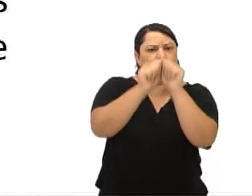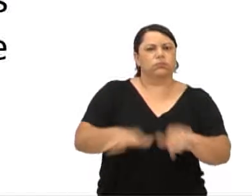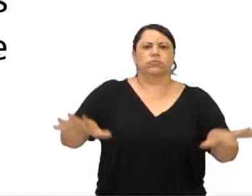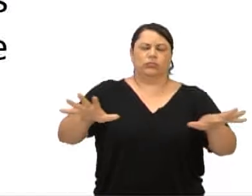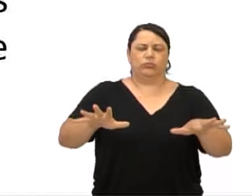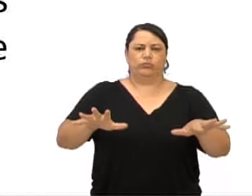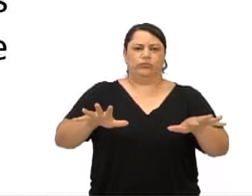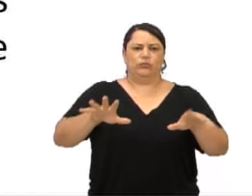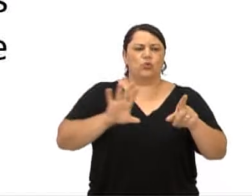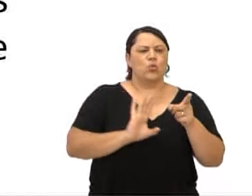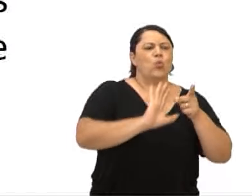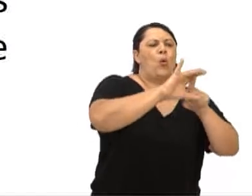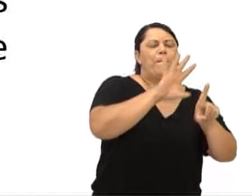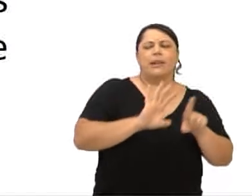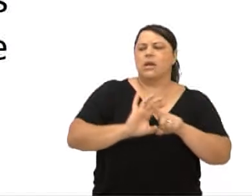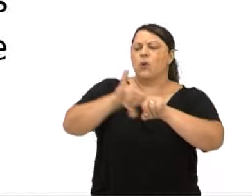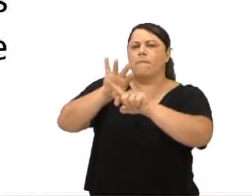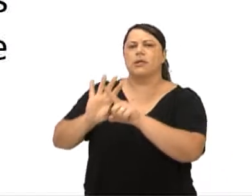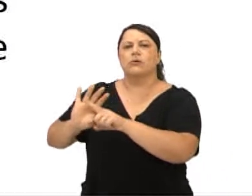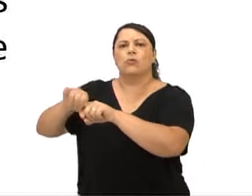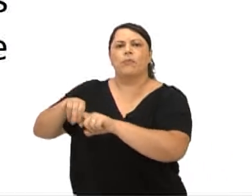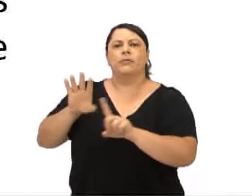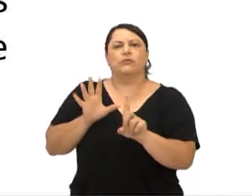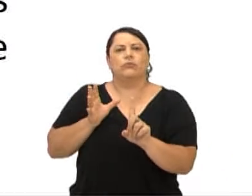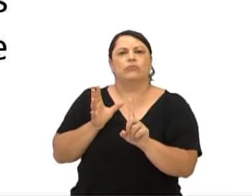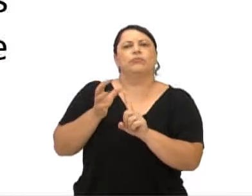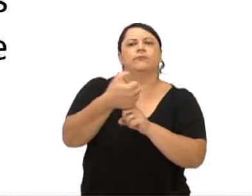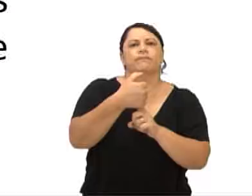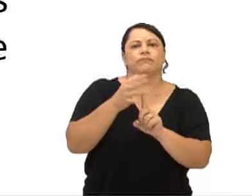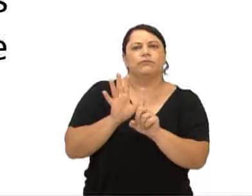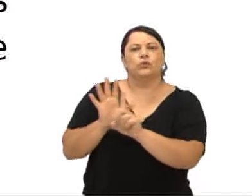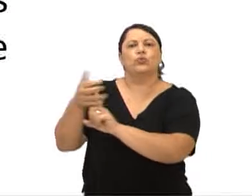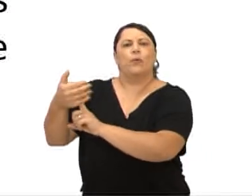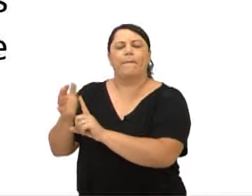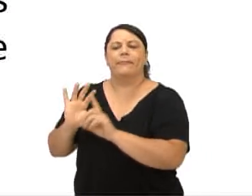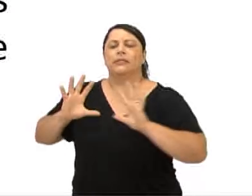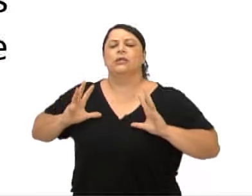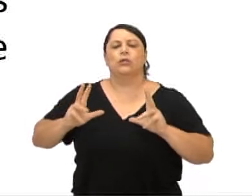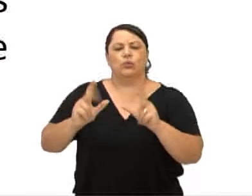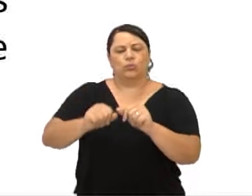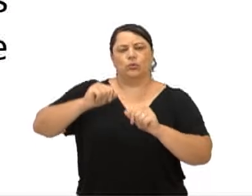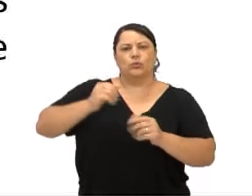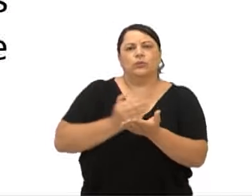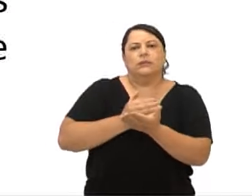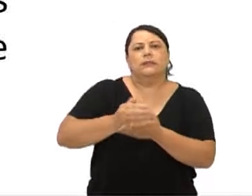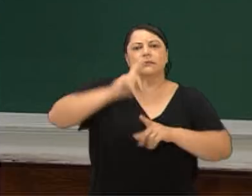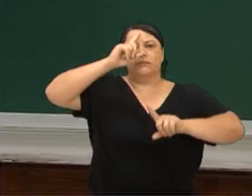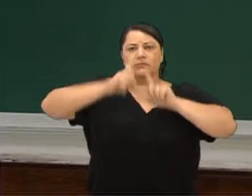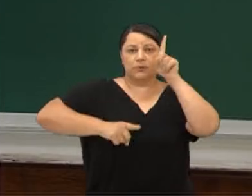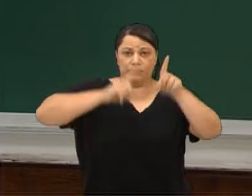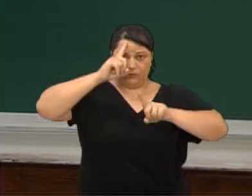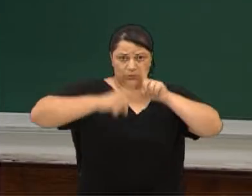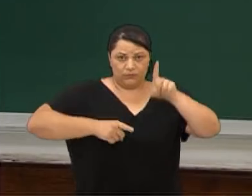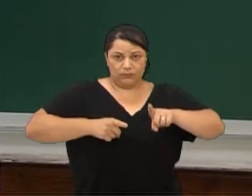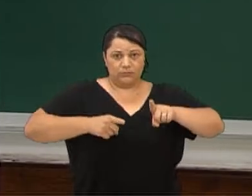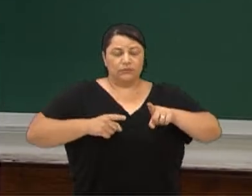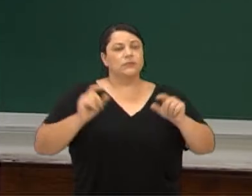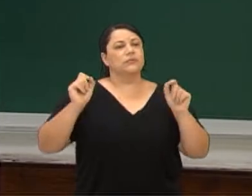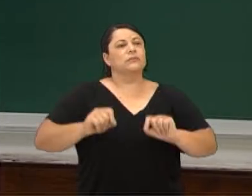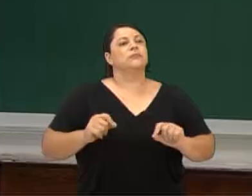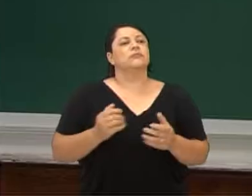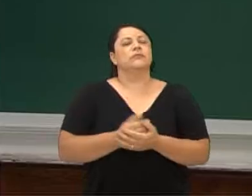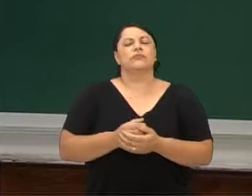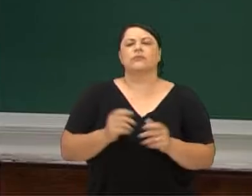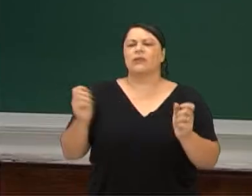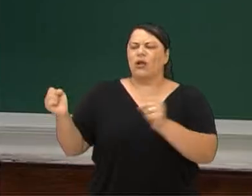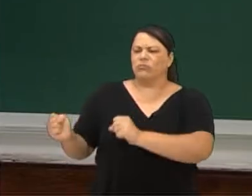domínios sobre outros territórios, iniciando assim o que chamamos de imperialismo. Ou seja, quando